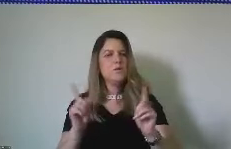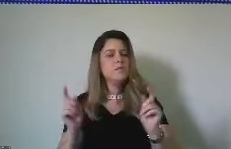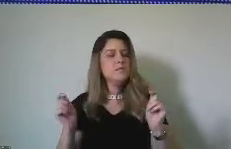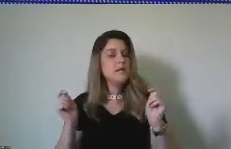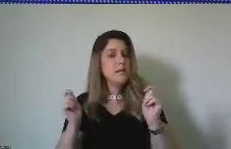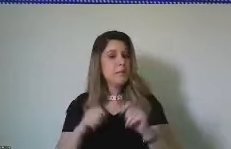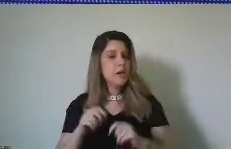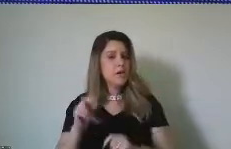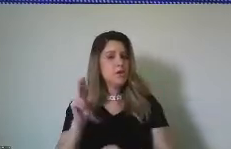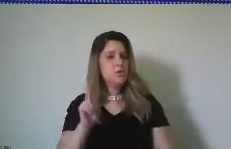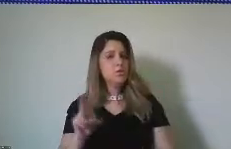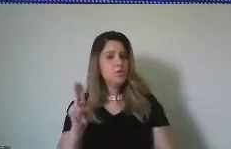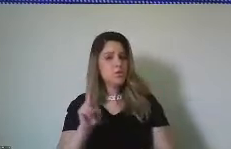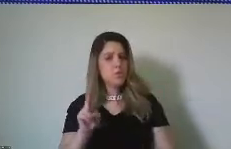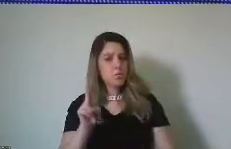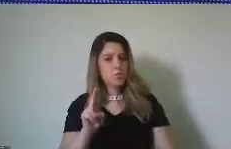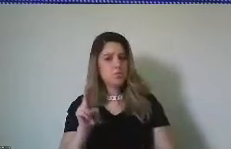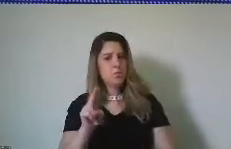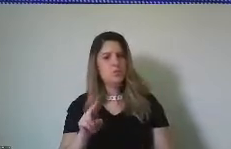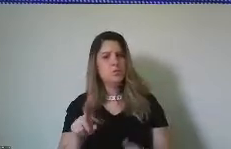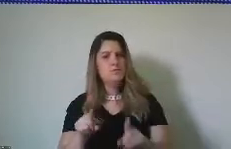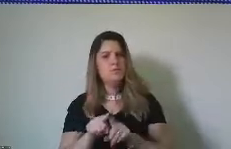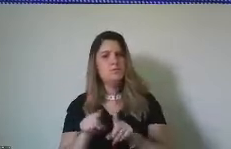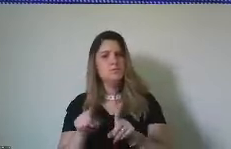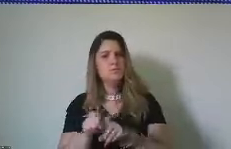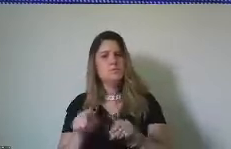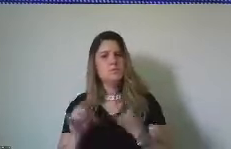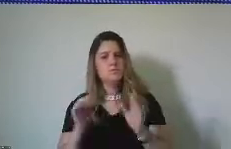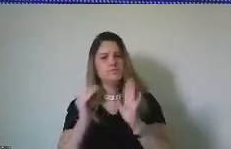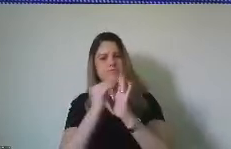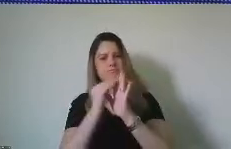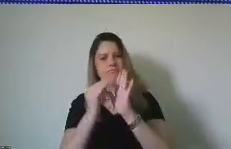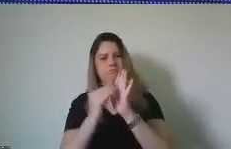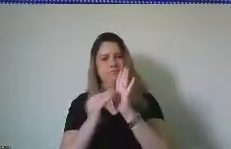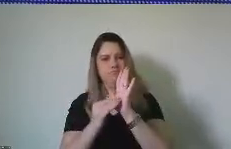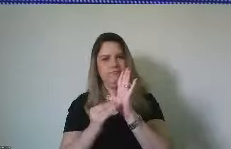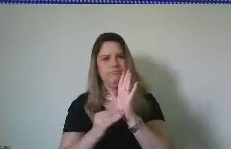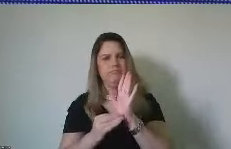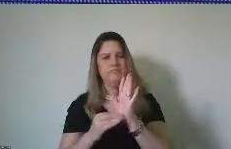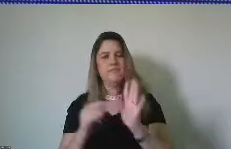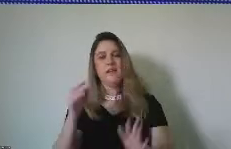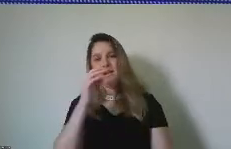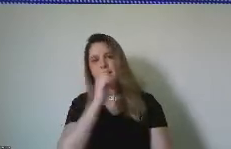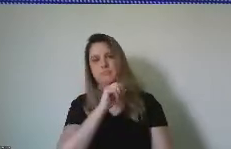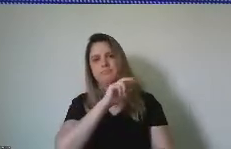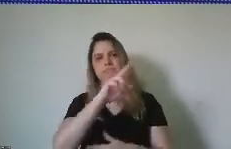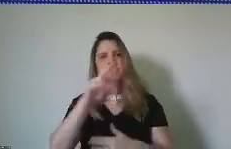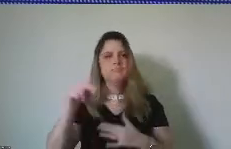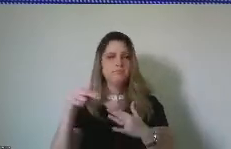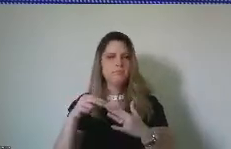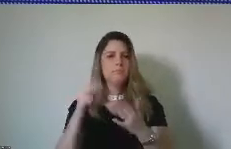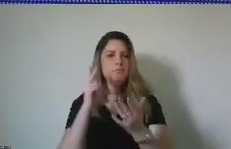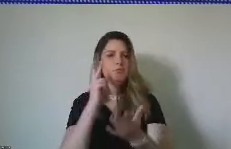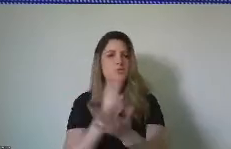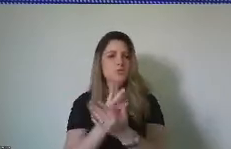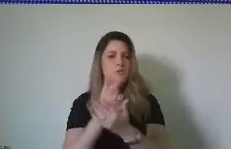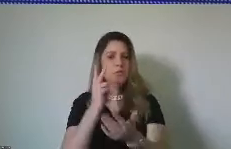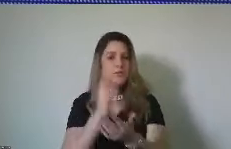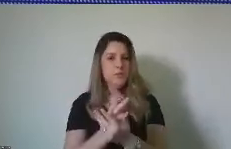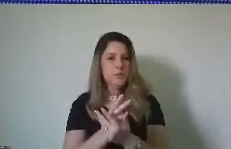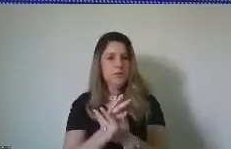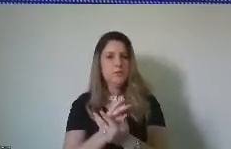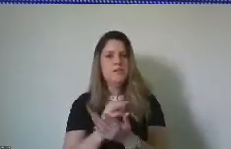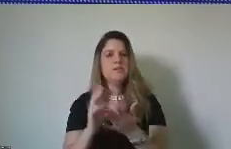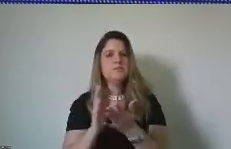componentes que geraram que foram bases para gerar aquela rápida de referência são os mesmos então eles evoluem também